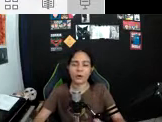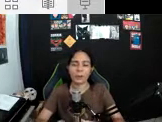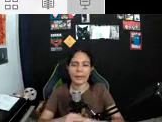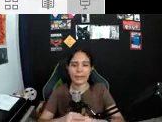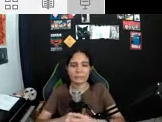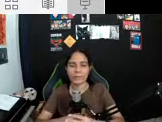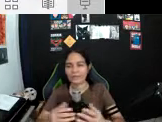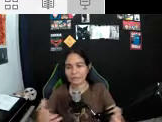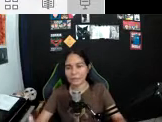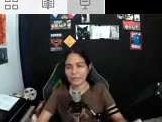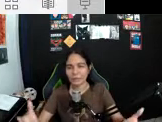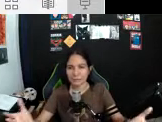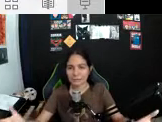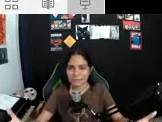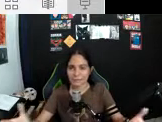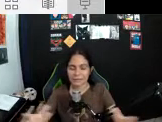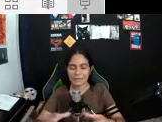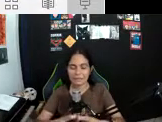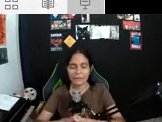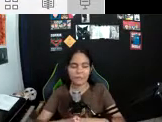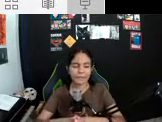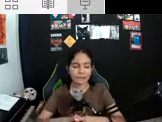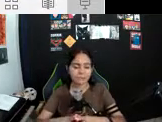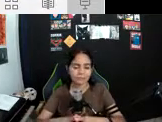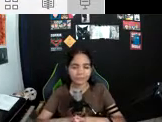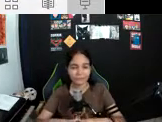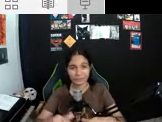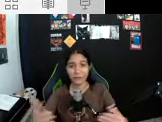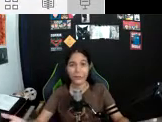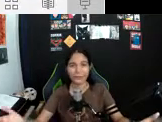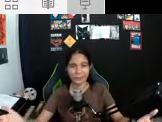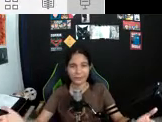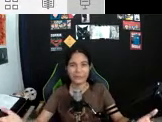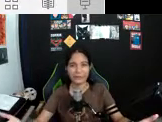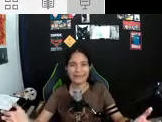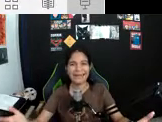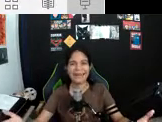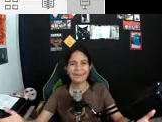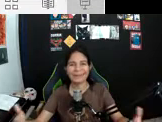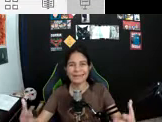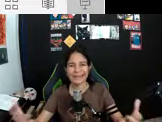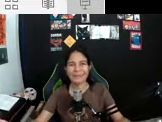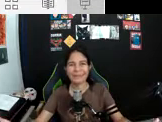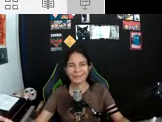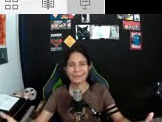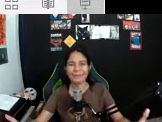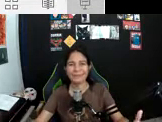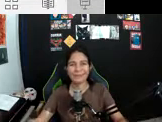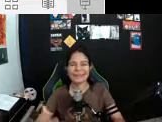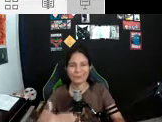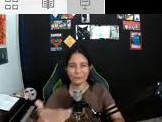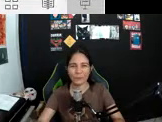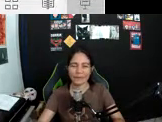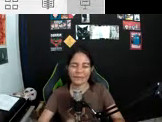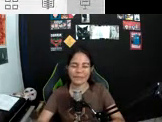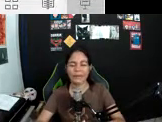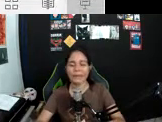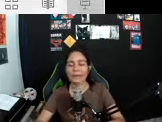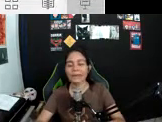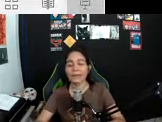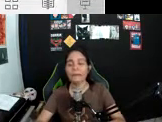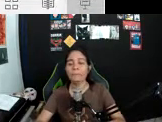ao se formar, caso queiram, né, exercer a enfermagem, que eu acho que é o interesse de todo mundo, né, se